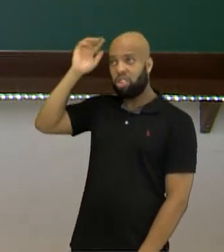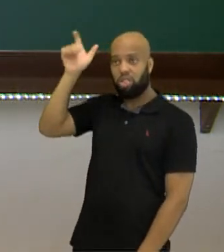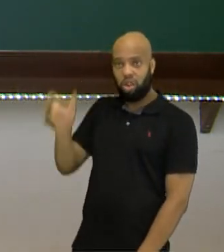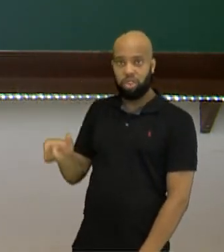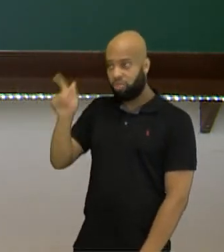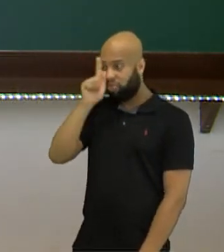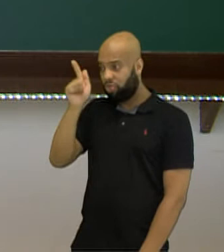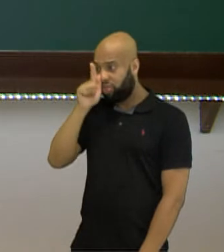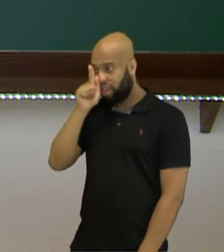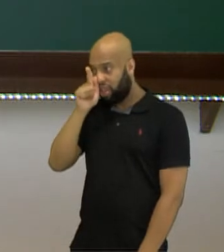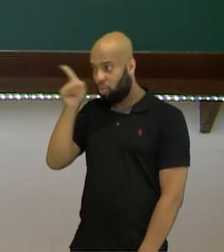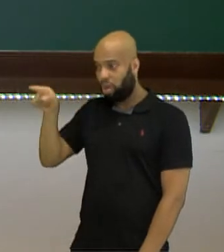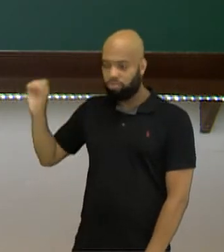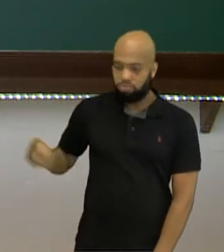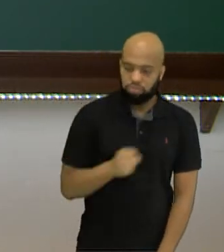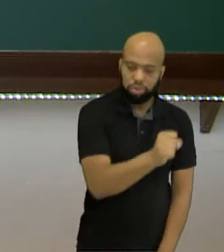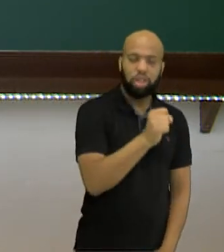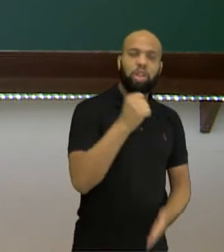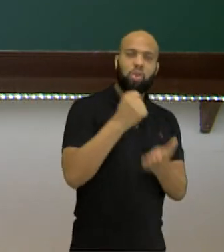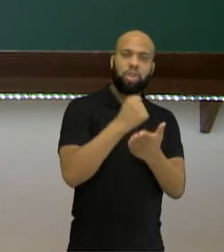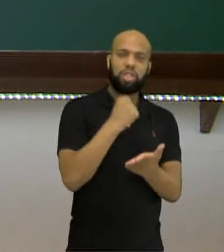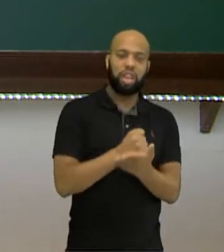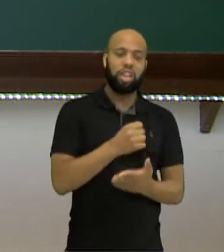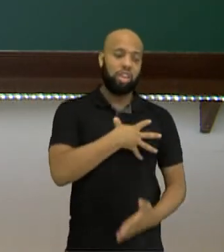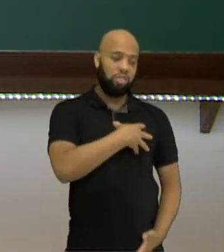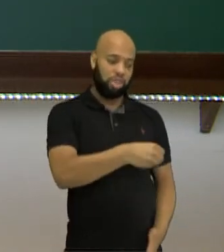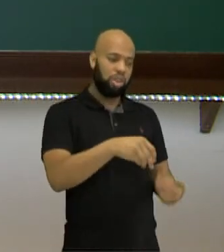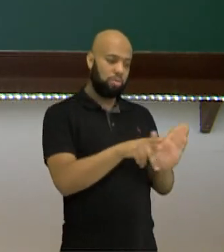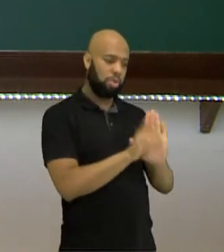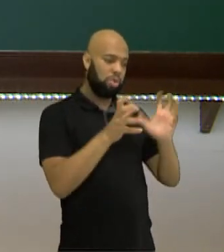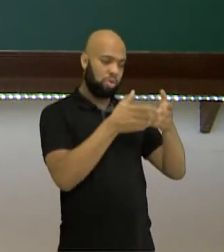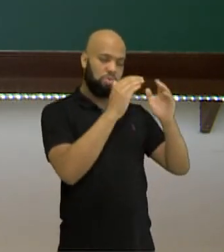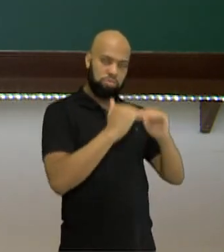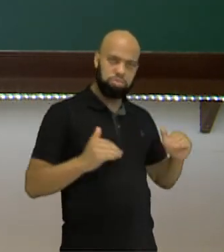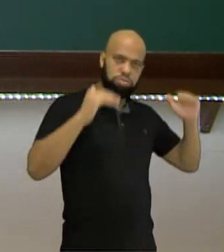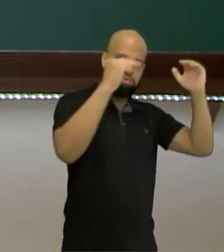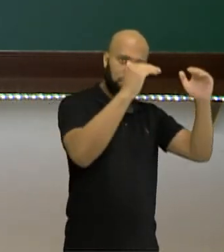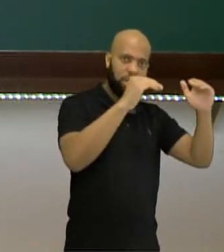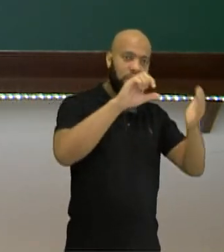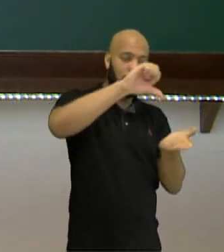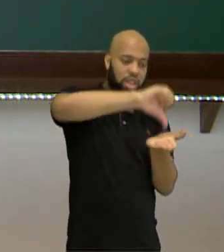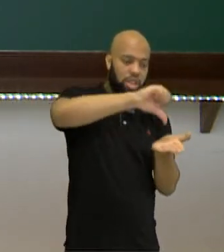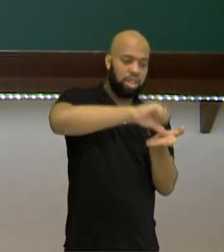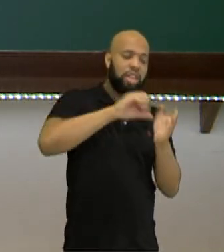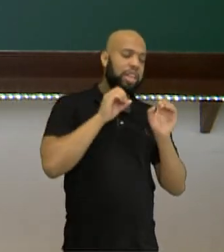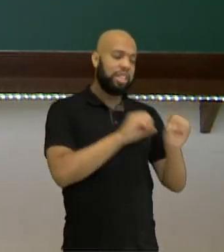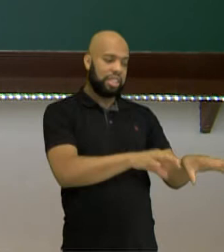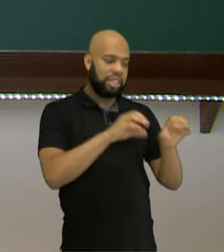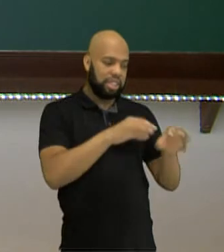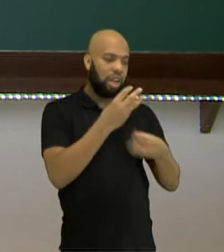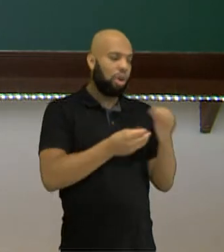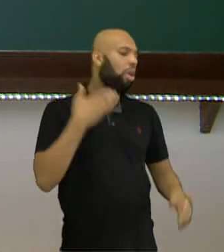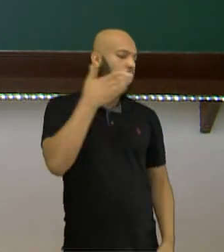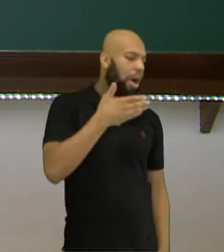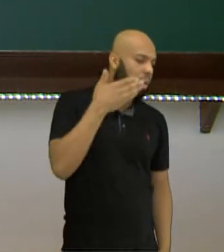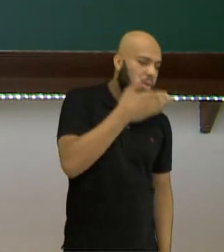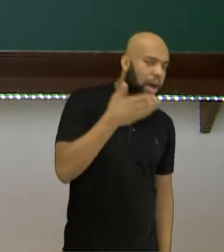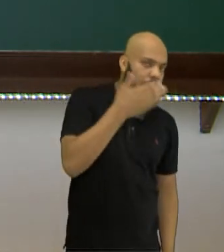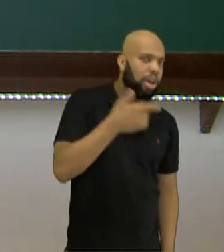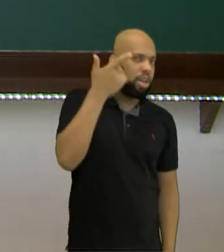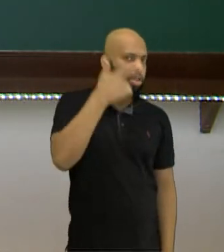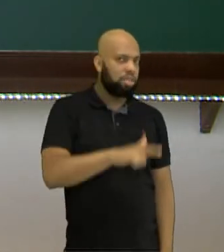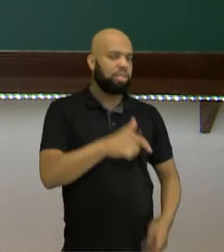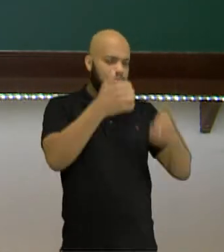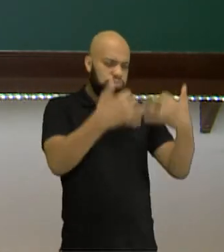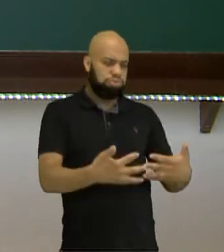filhos das elites de Atenas para ensinar essa arte da retórica da oratória Para que assim